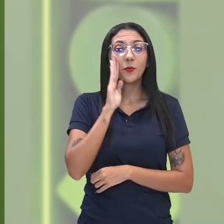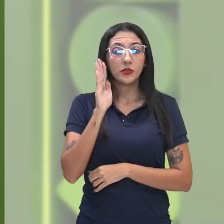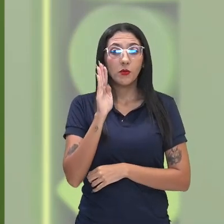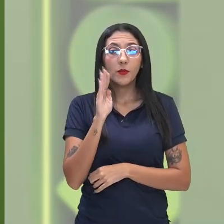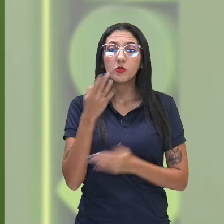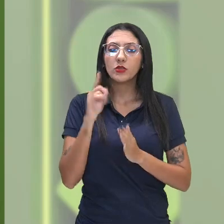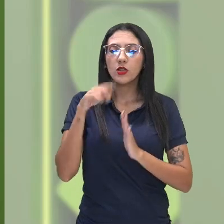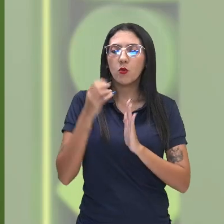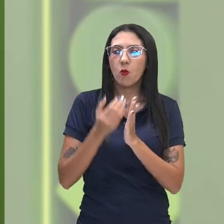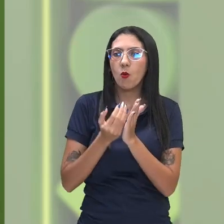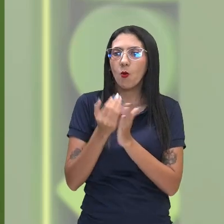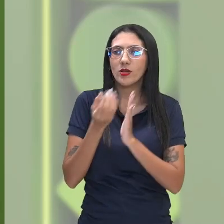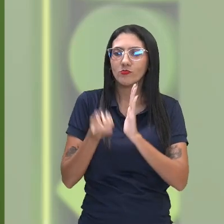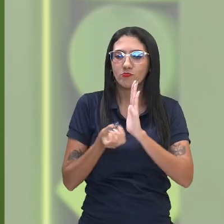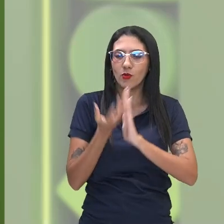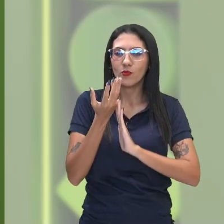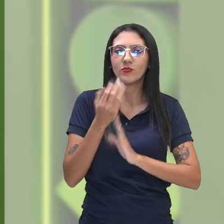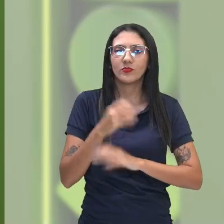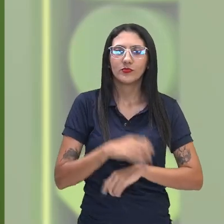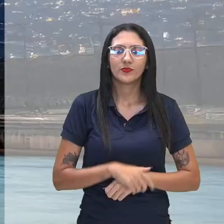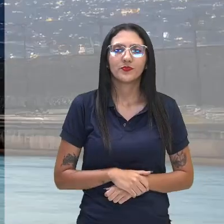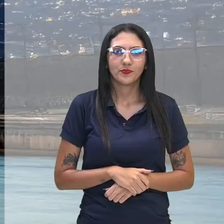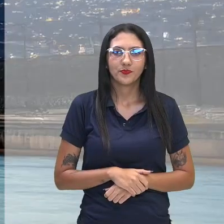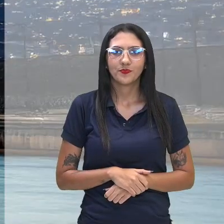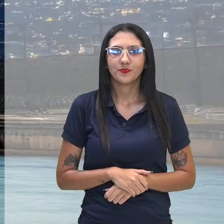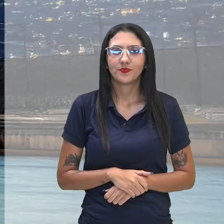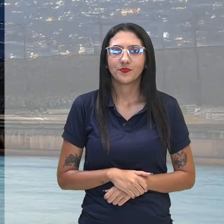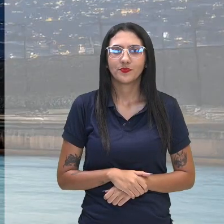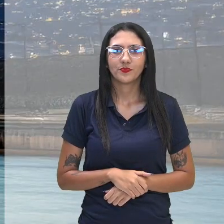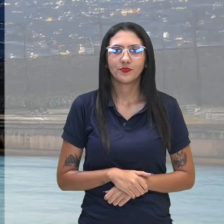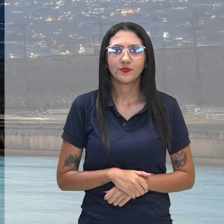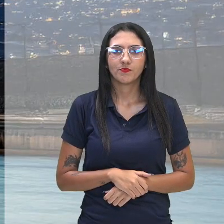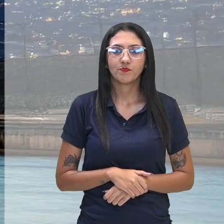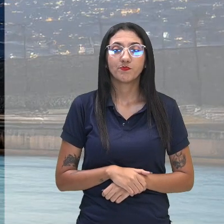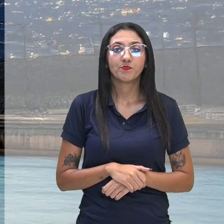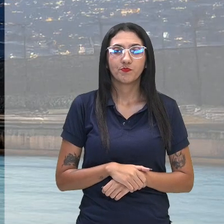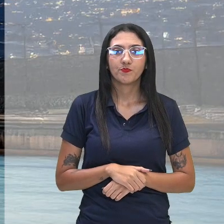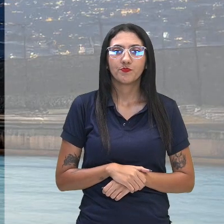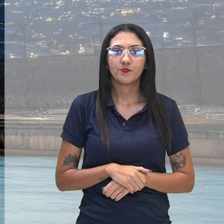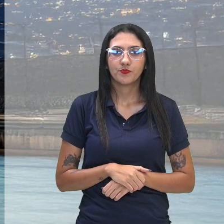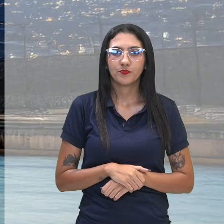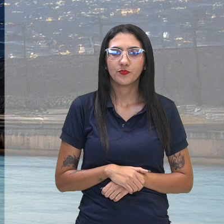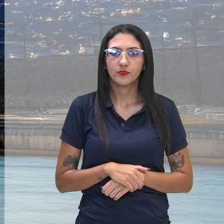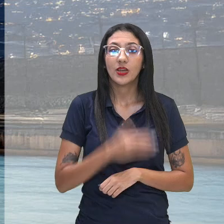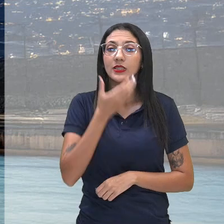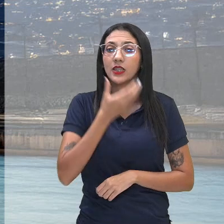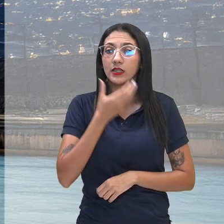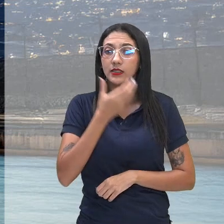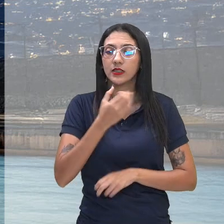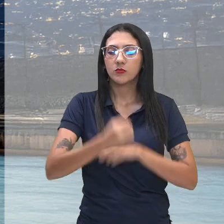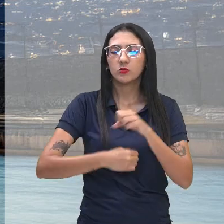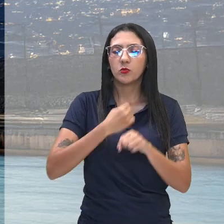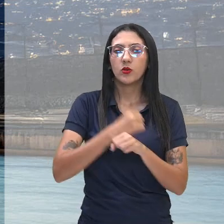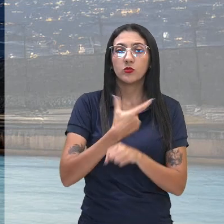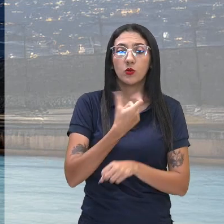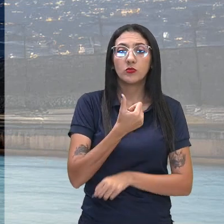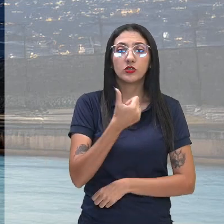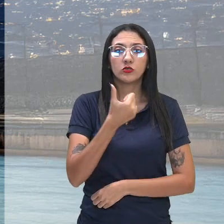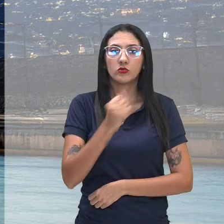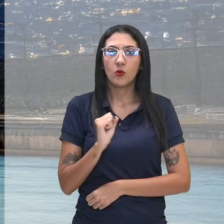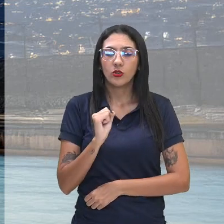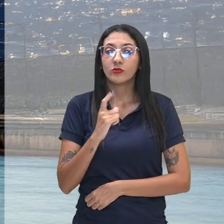atividade, certo? Vamos ver aí mais informações sobre ele. Em dezembro de 2018, ocorreu um